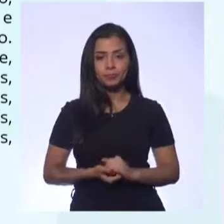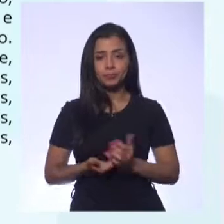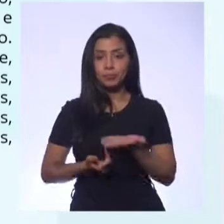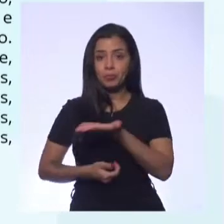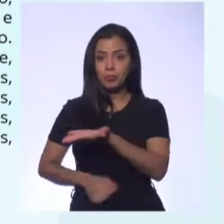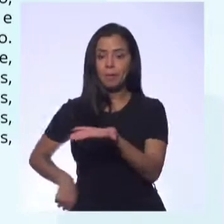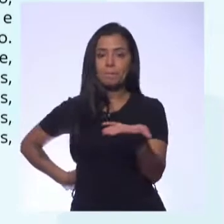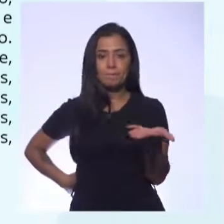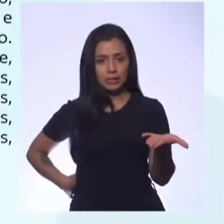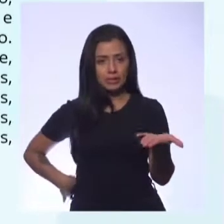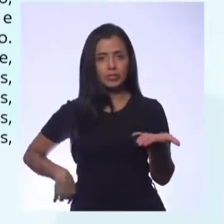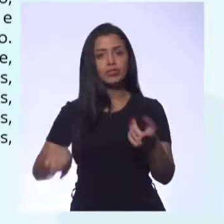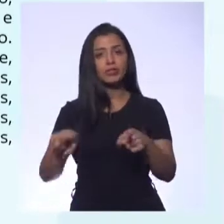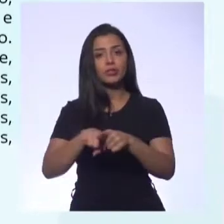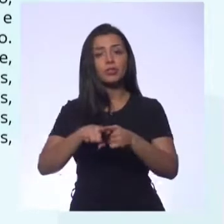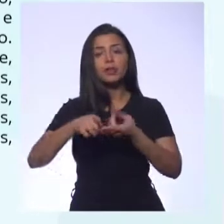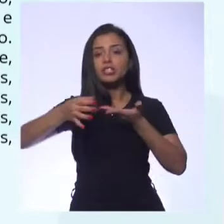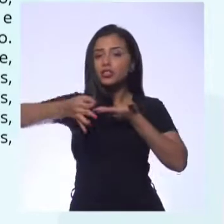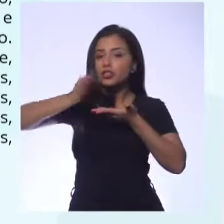Bandeja, xícara pequena,